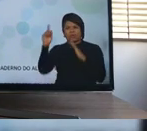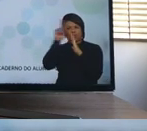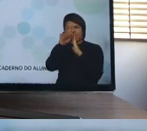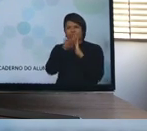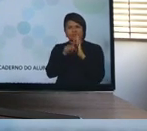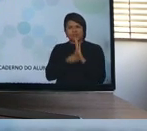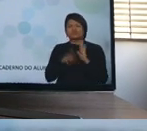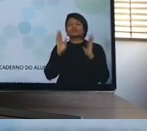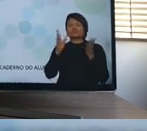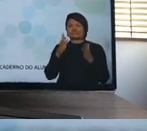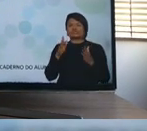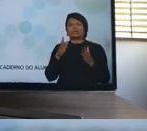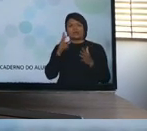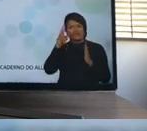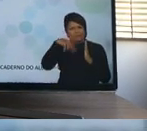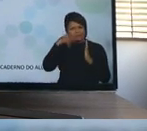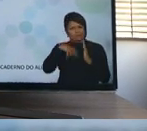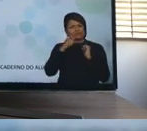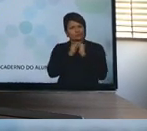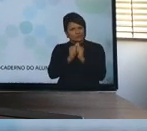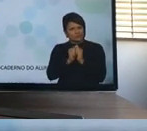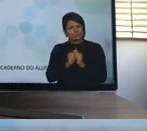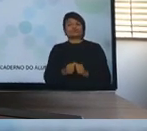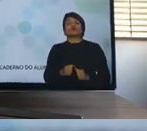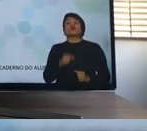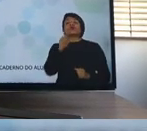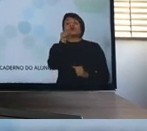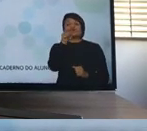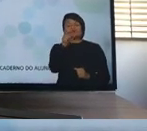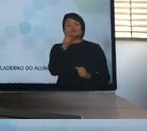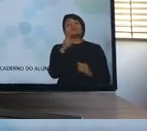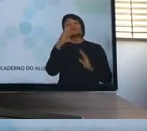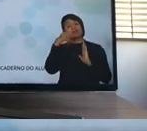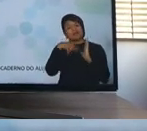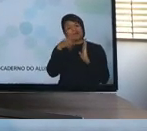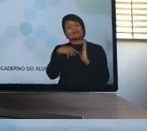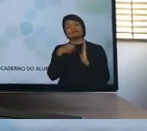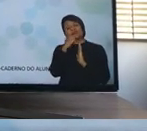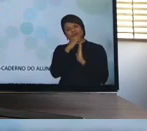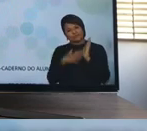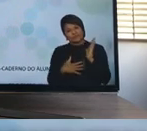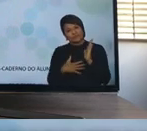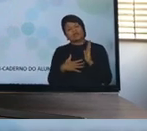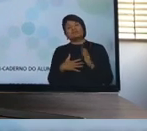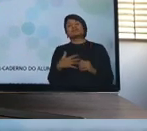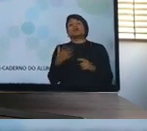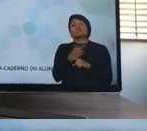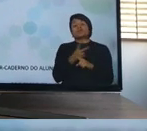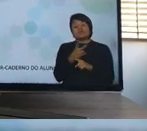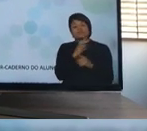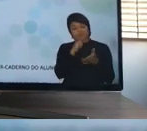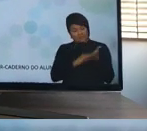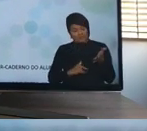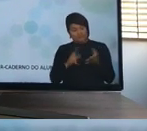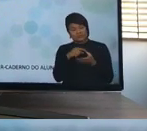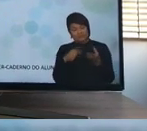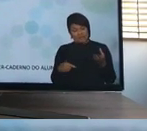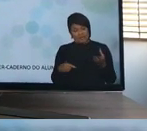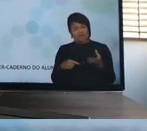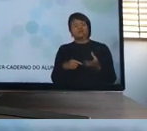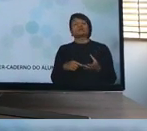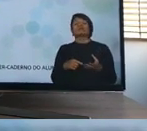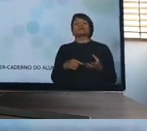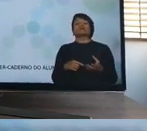fui lendo com vocês. Vocês leem a atividade, vão procurar o texto no caderno